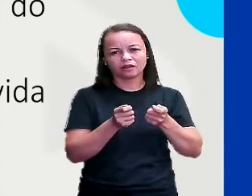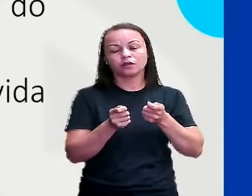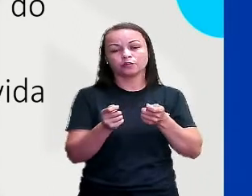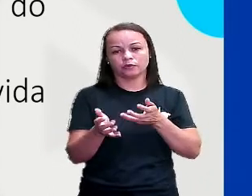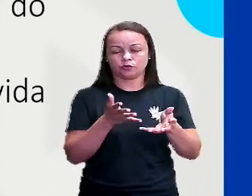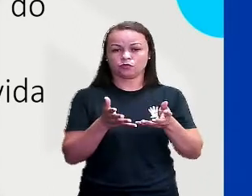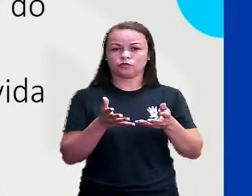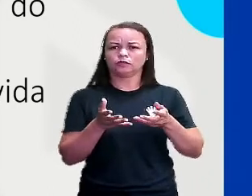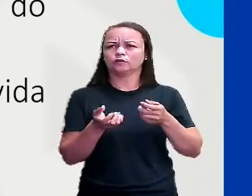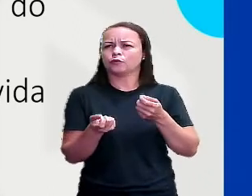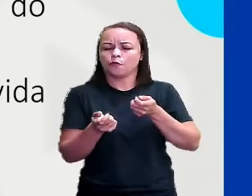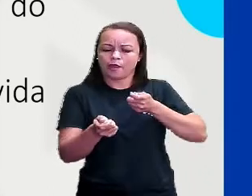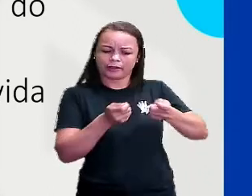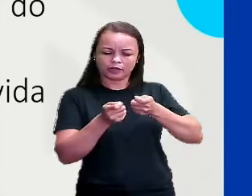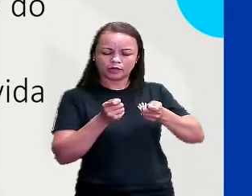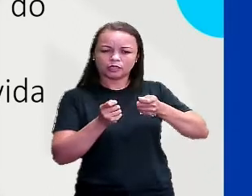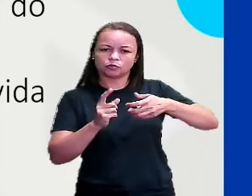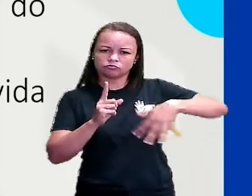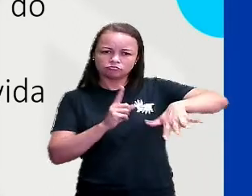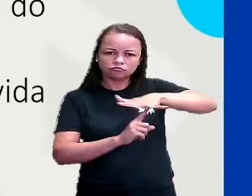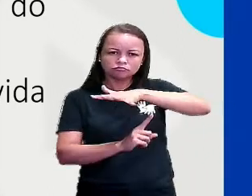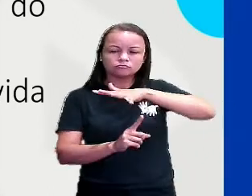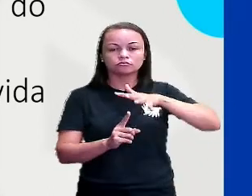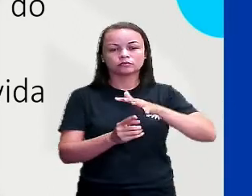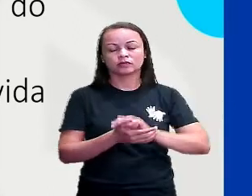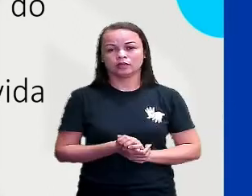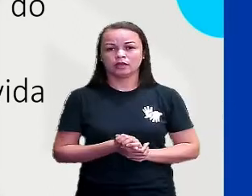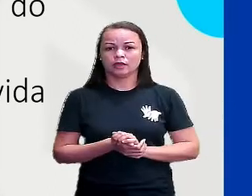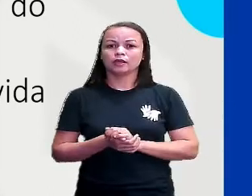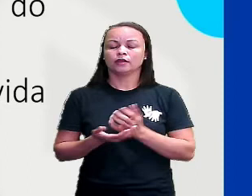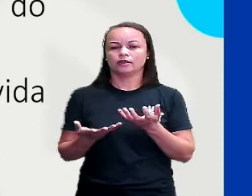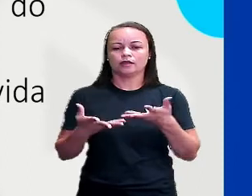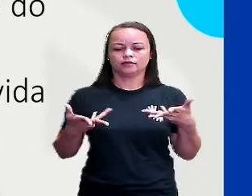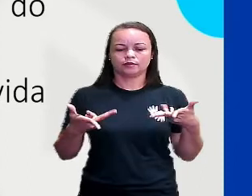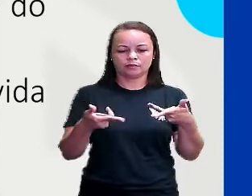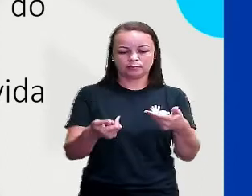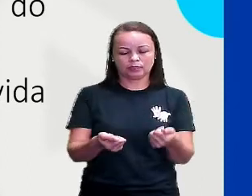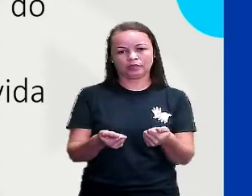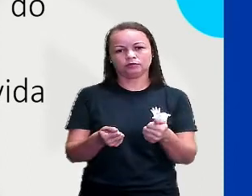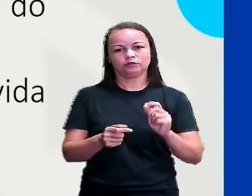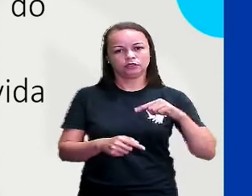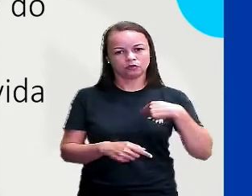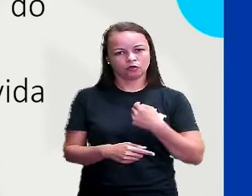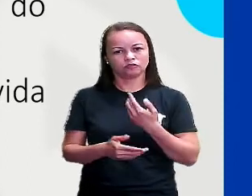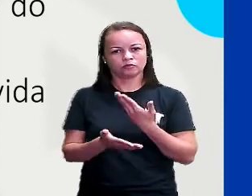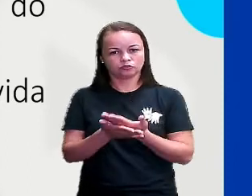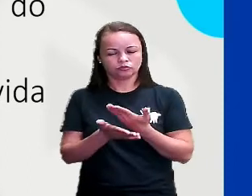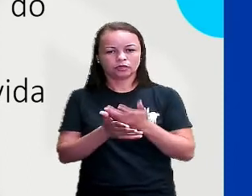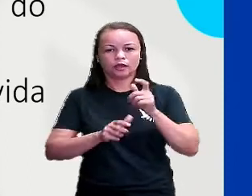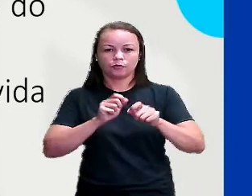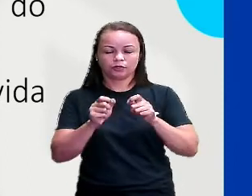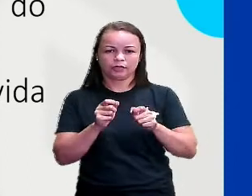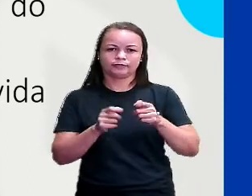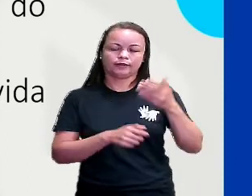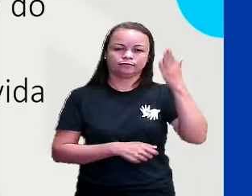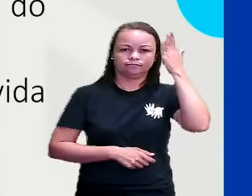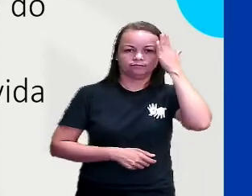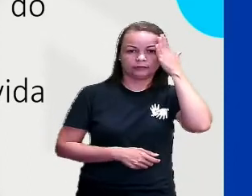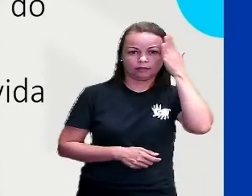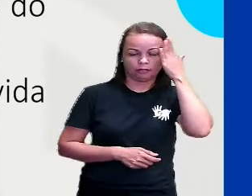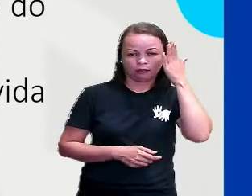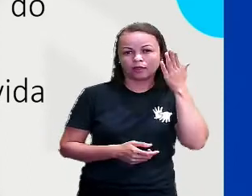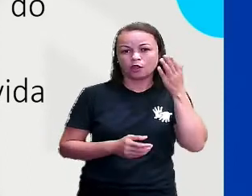nosso meio ambiente. E as habilidades que nós iremos estar desenvolvendo será de compreender